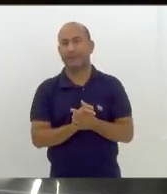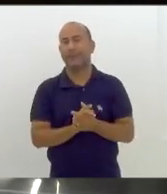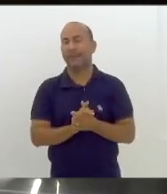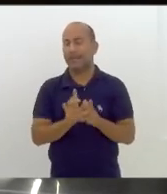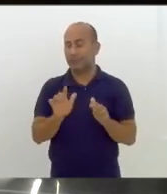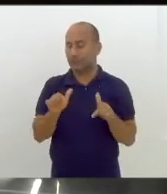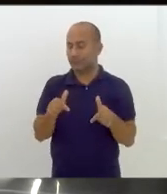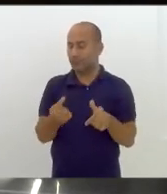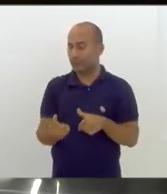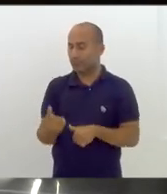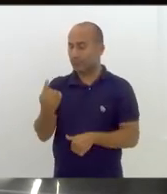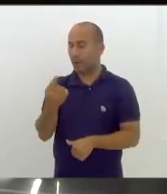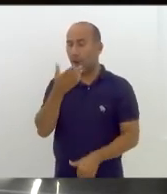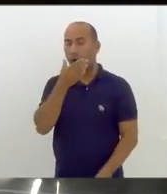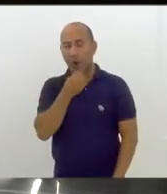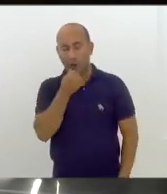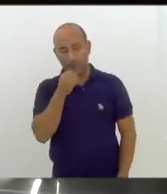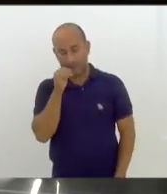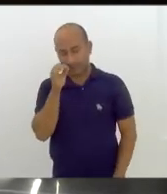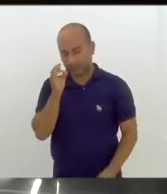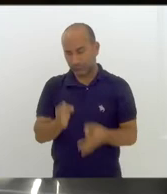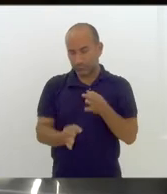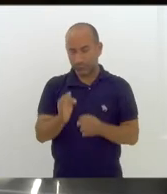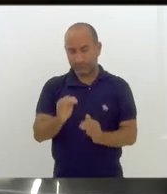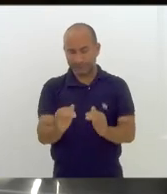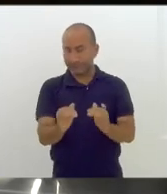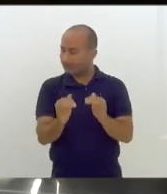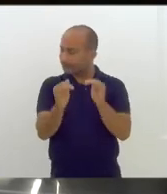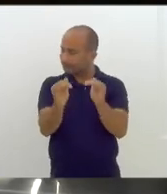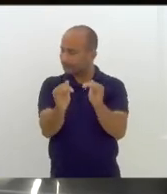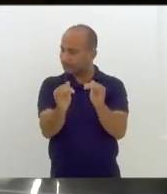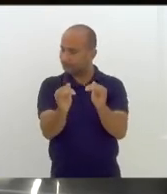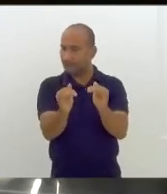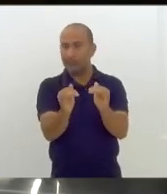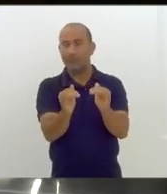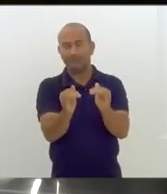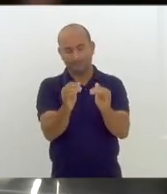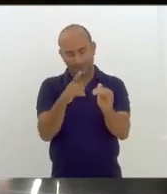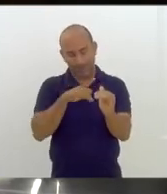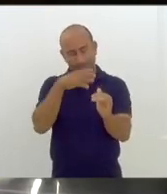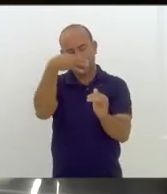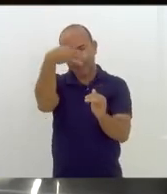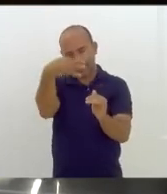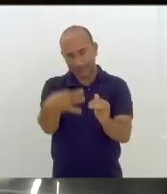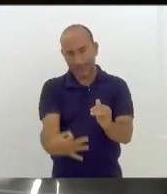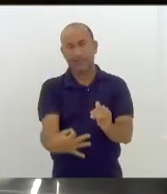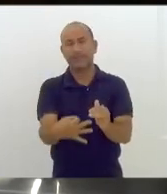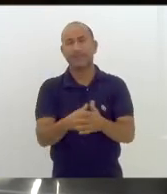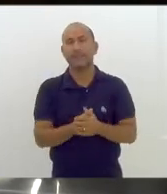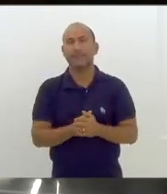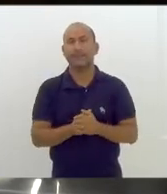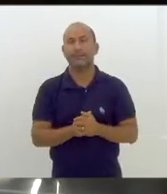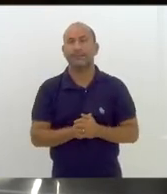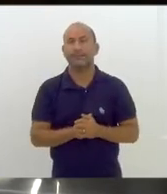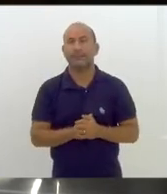juiz homem. Então, isso, com certeza, tomou, né,